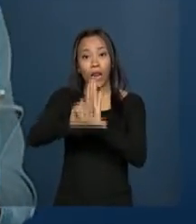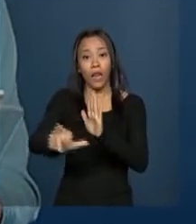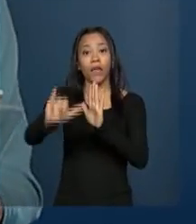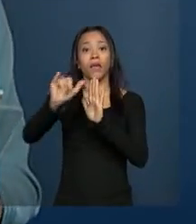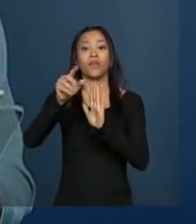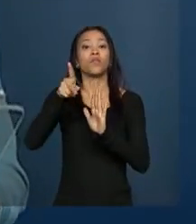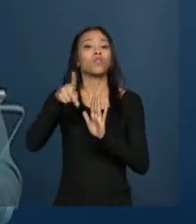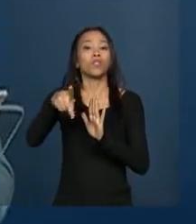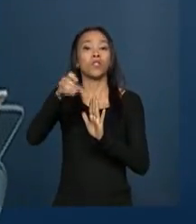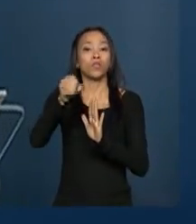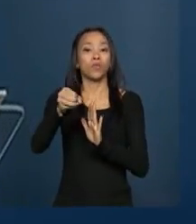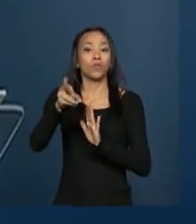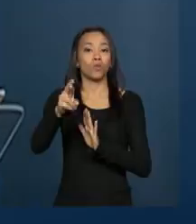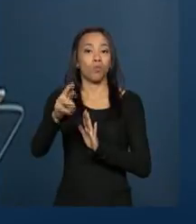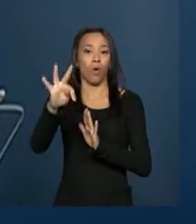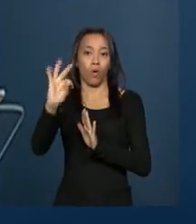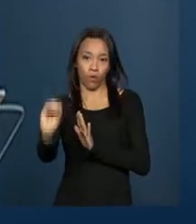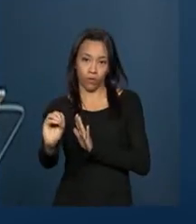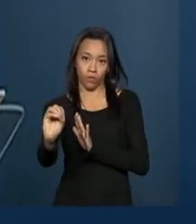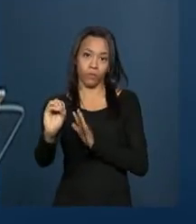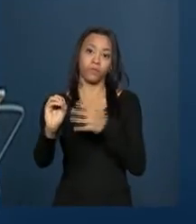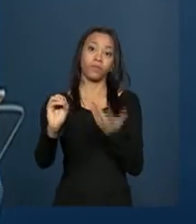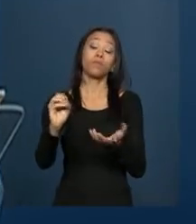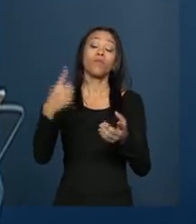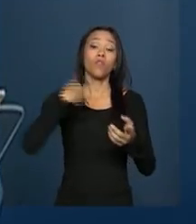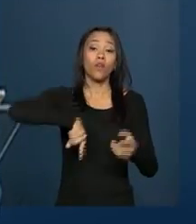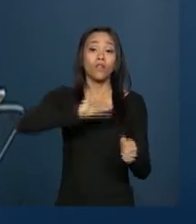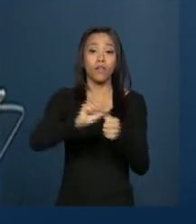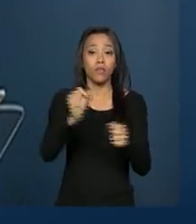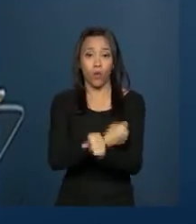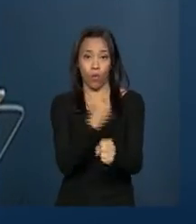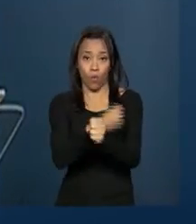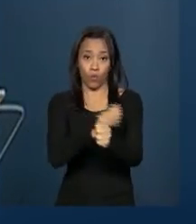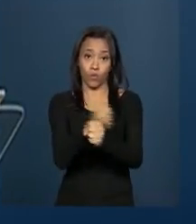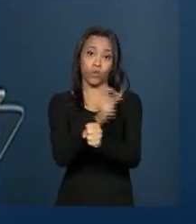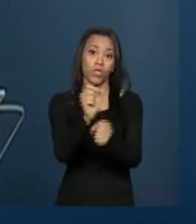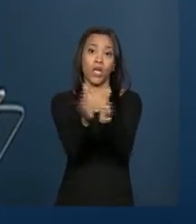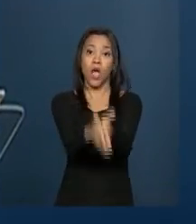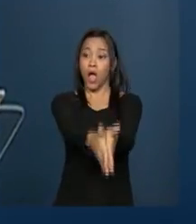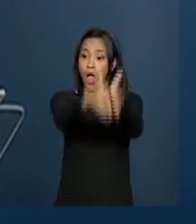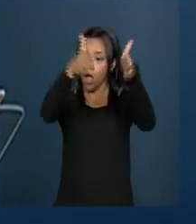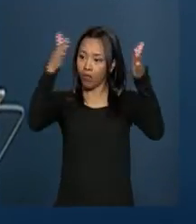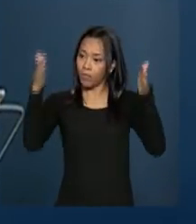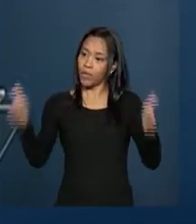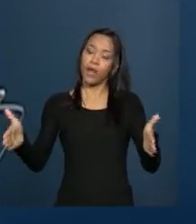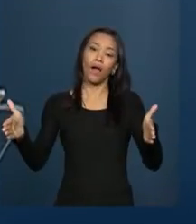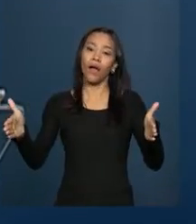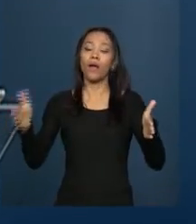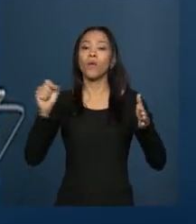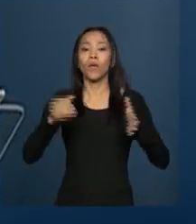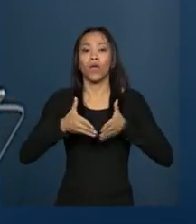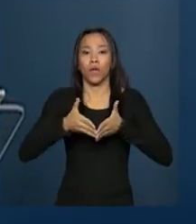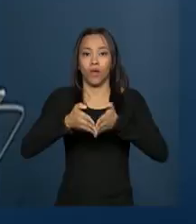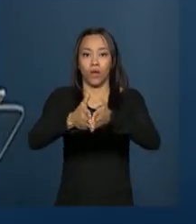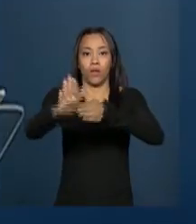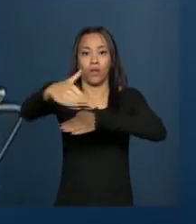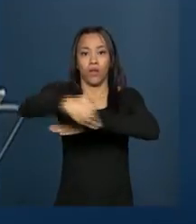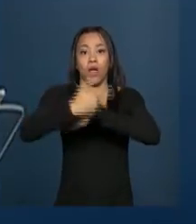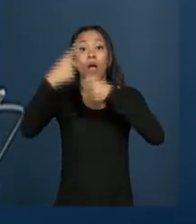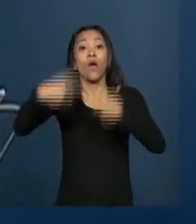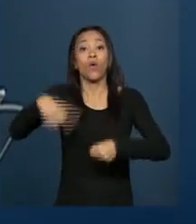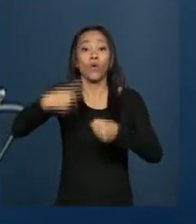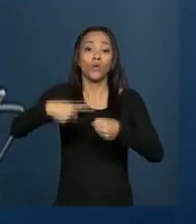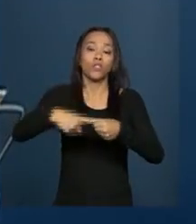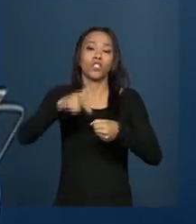públicos, fazemos obras de ampliação dos cais no Porto de Vitória,